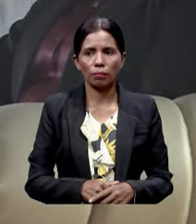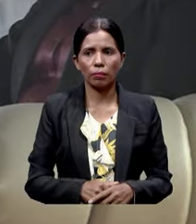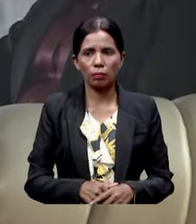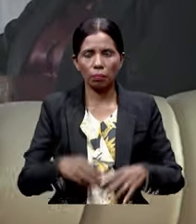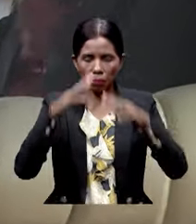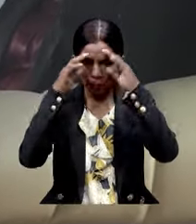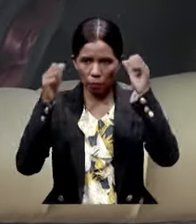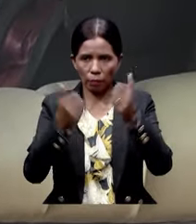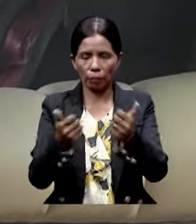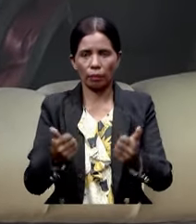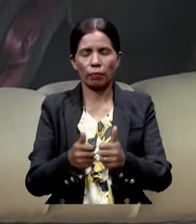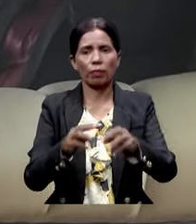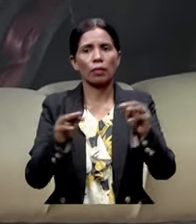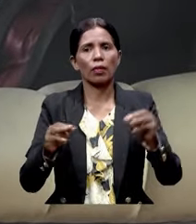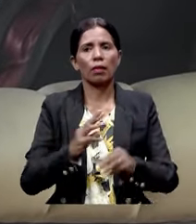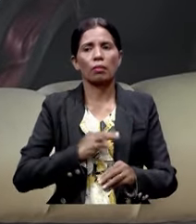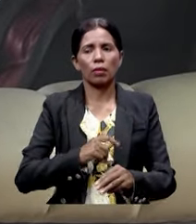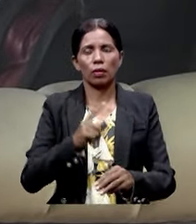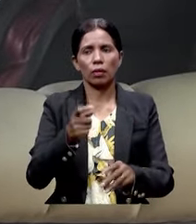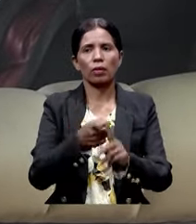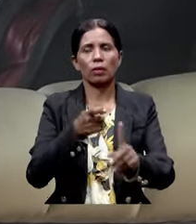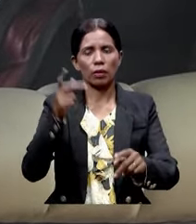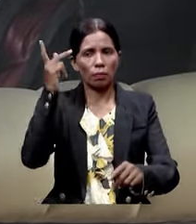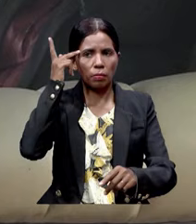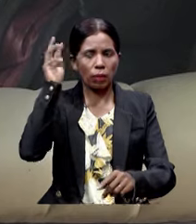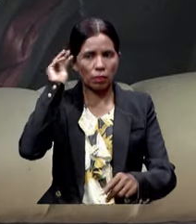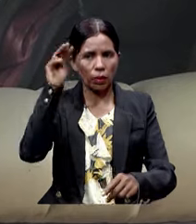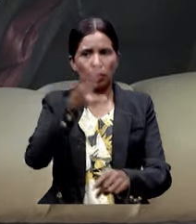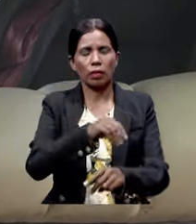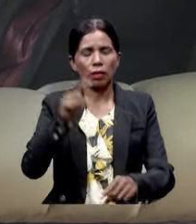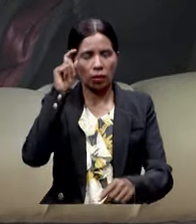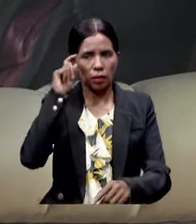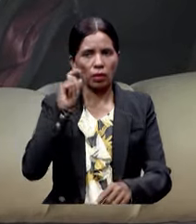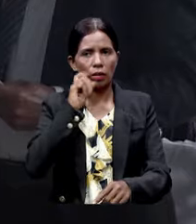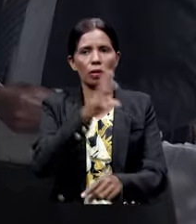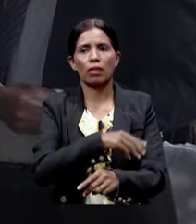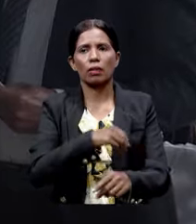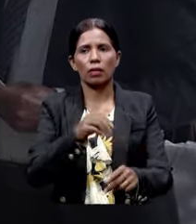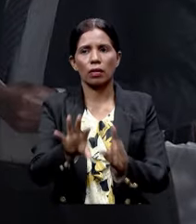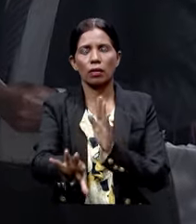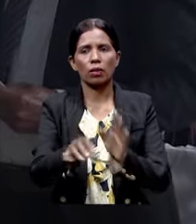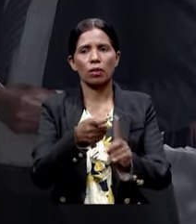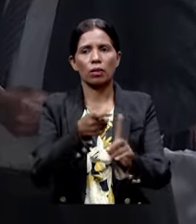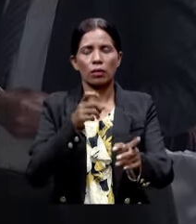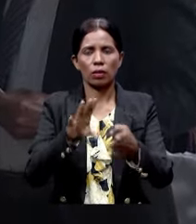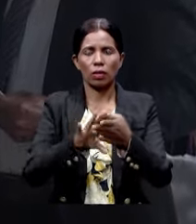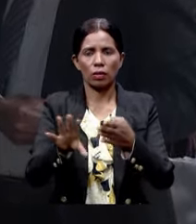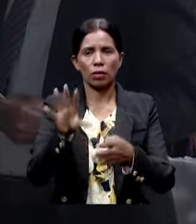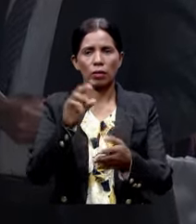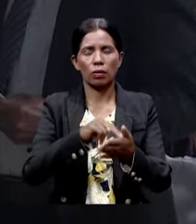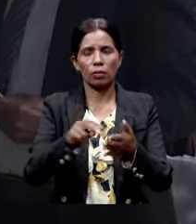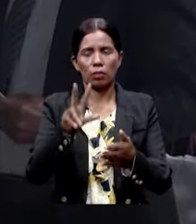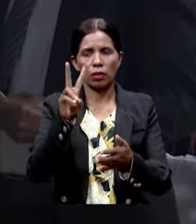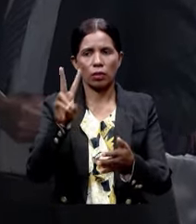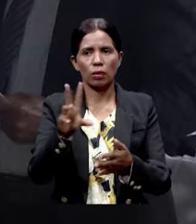Presidente da Autoridade Municipal Manatoto, nomeado Rússia Primeiro-Ministro, Cairela Sanana Guzmão, li Rússia Despacho, número Rua